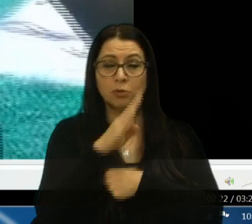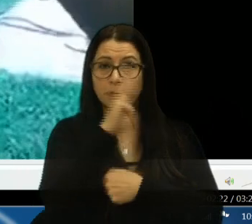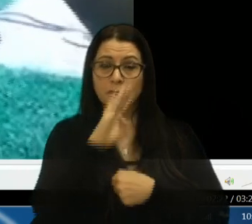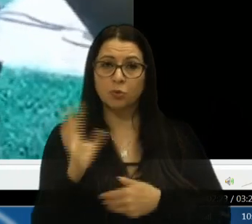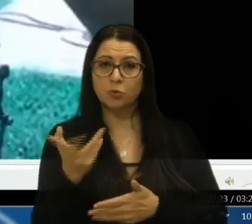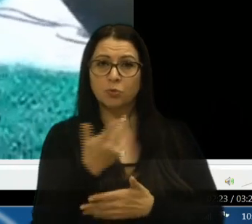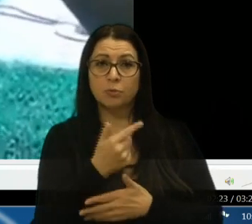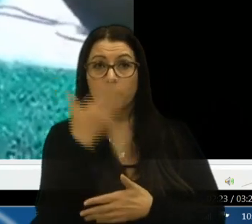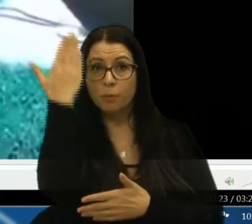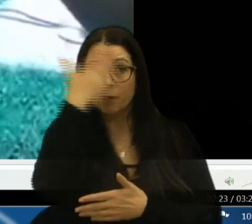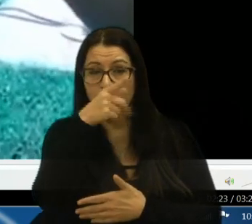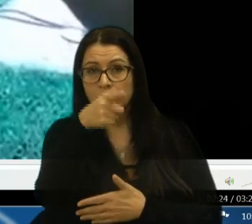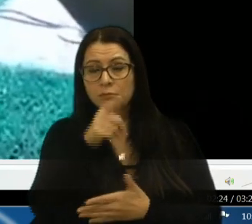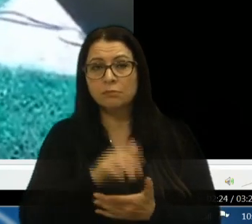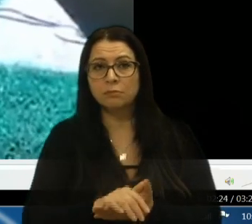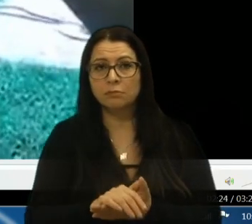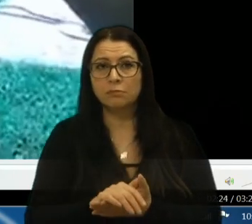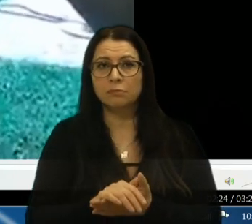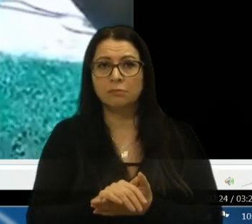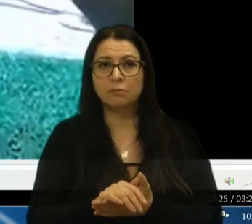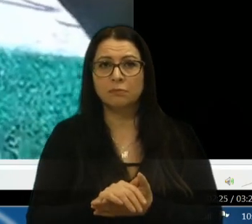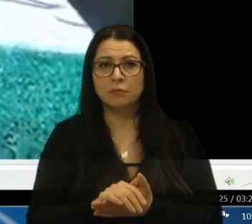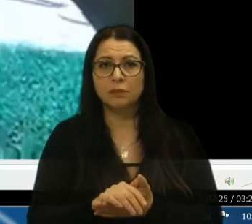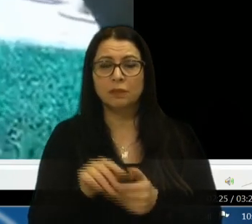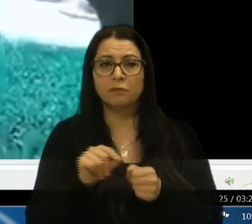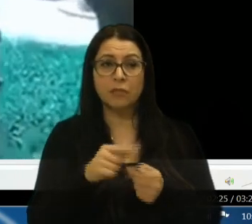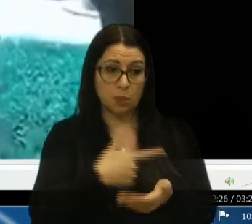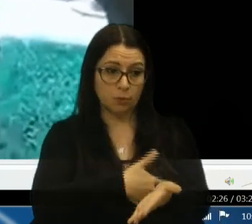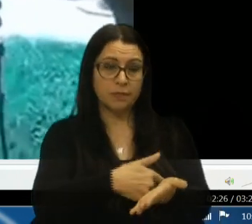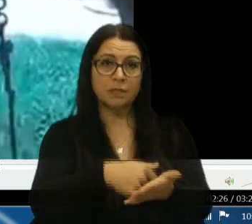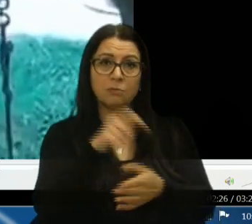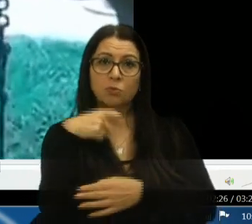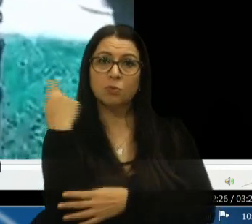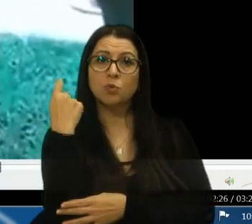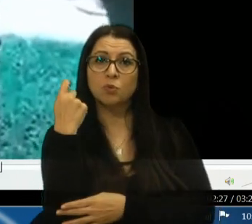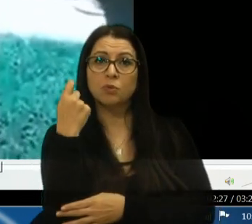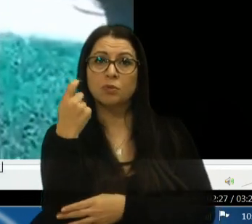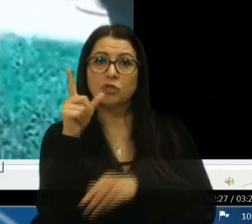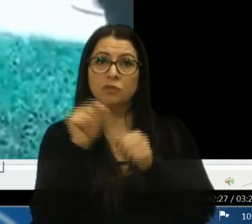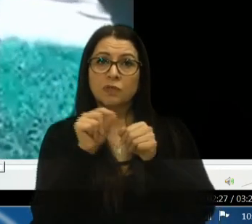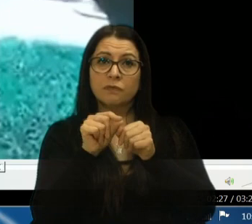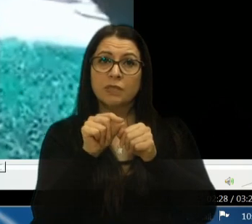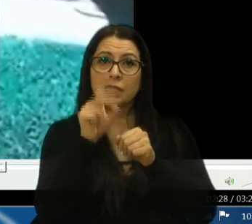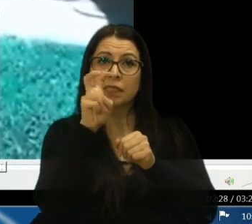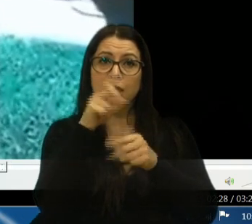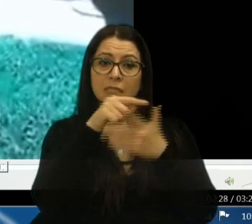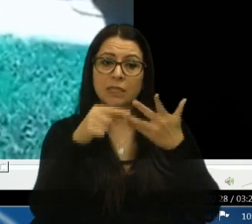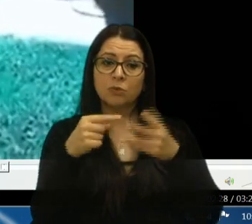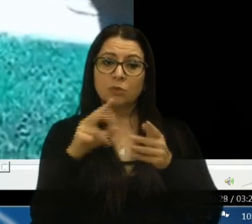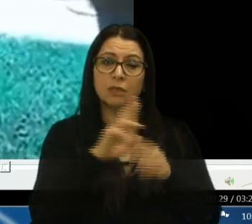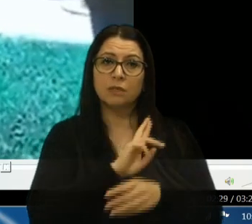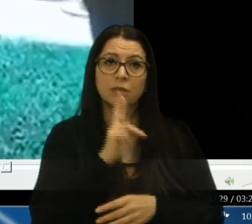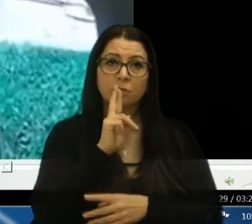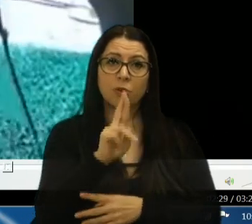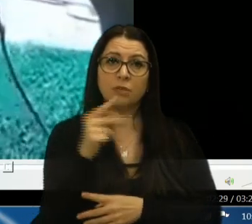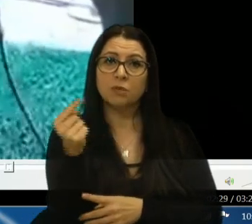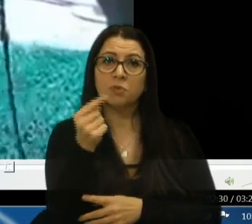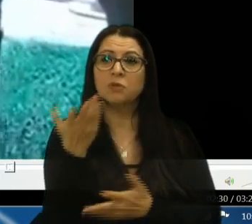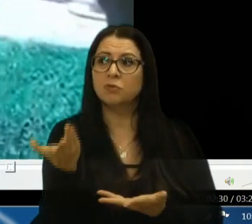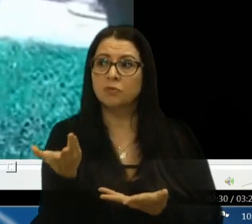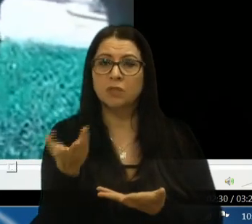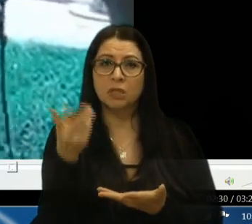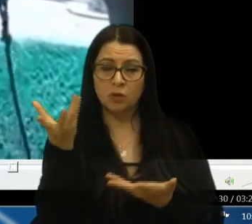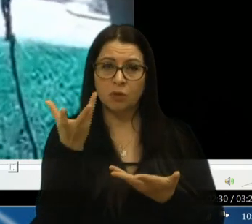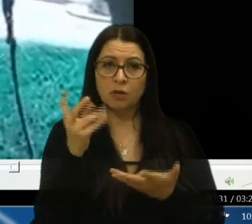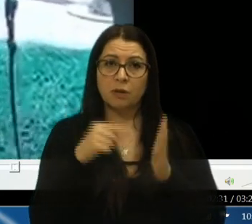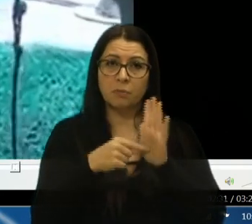inteiro para provar isso aí. Eu só quero fazer o exame aqui no Rio Grande do Sul, que já foi feito 5 e todos negativos. Agora eles vieram